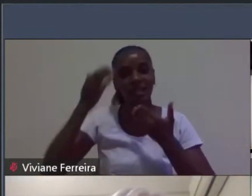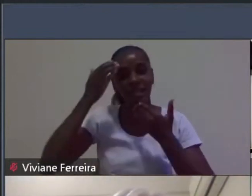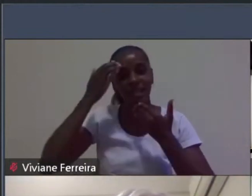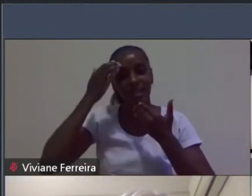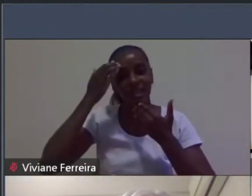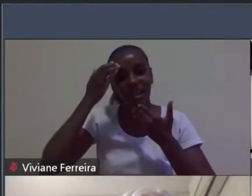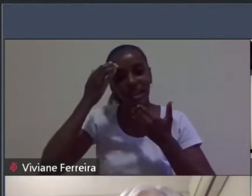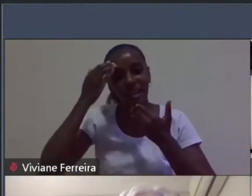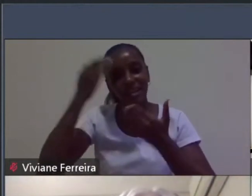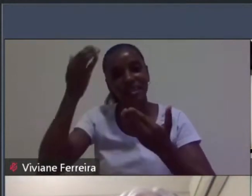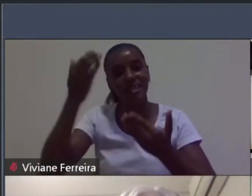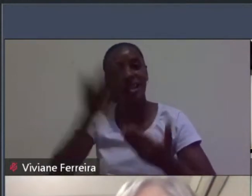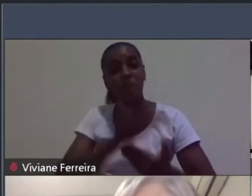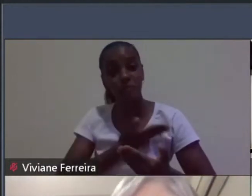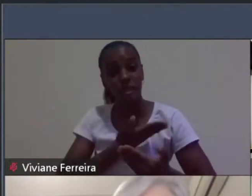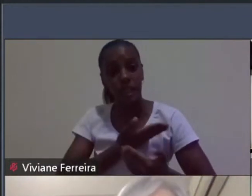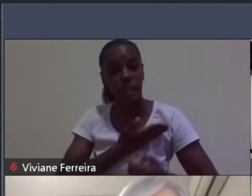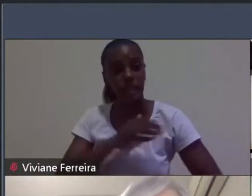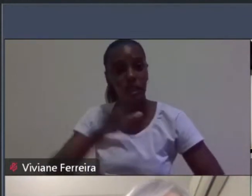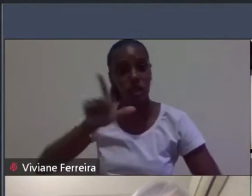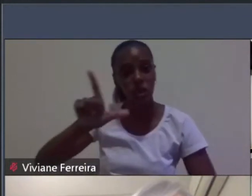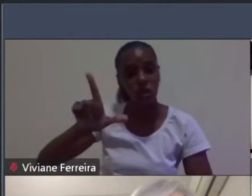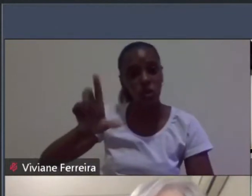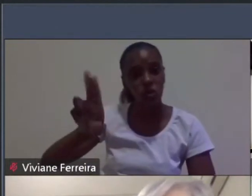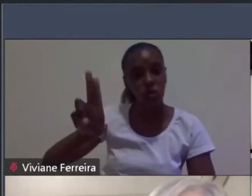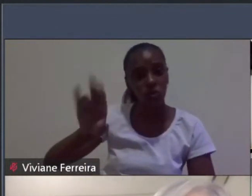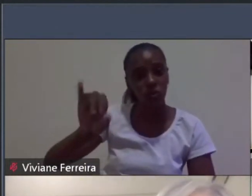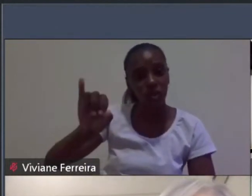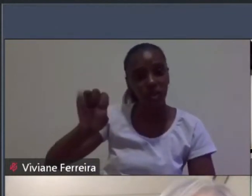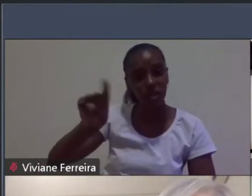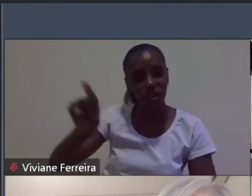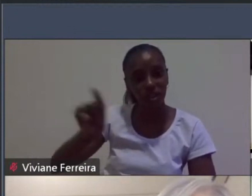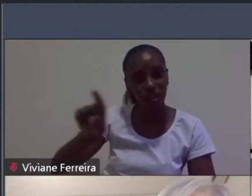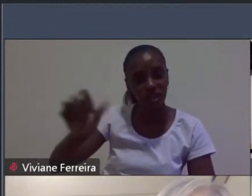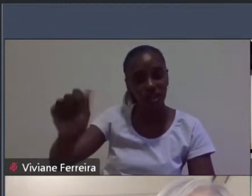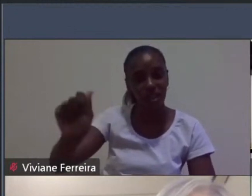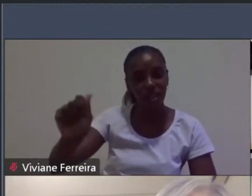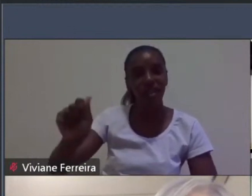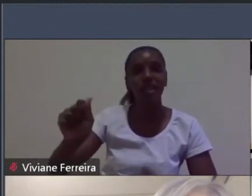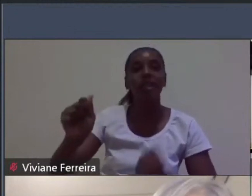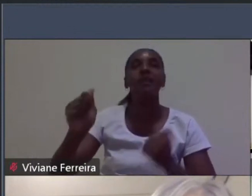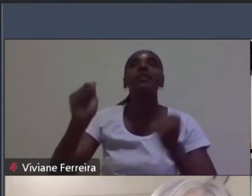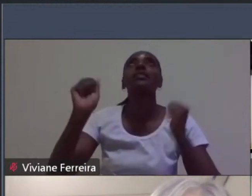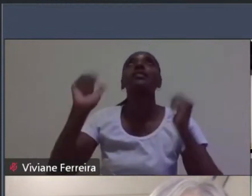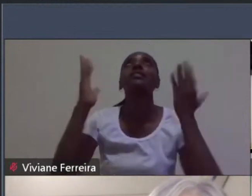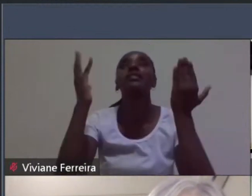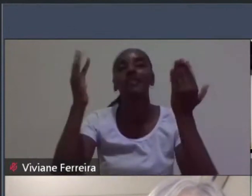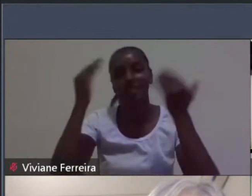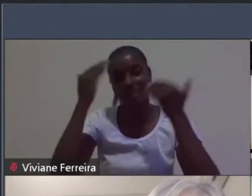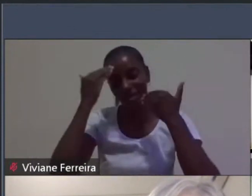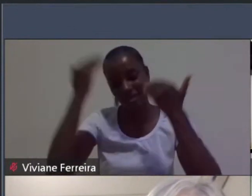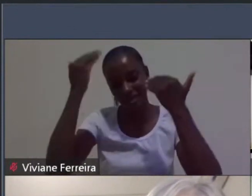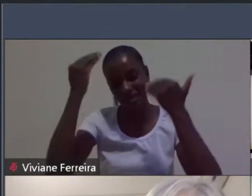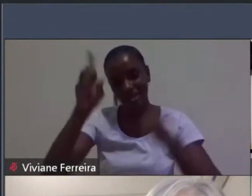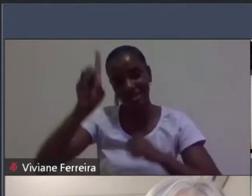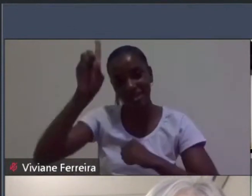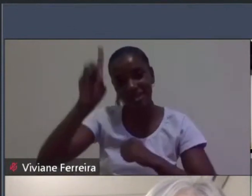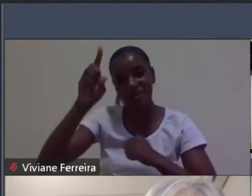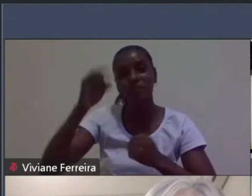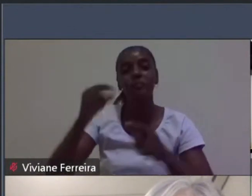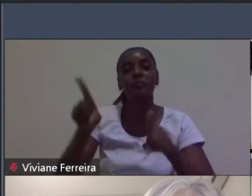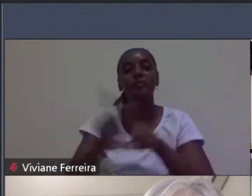da Luísa, que ela falou aí, a gente é muito amiga, graças a Deus. Eu quero agradecer o Kleber